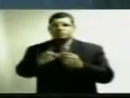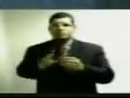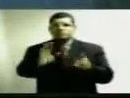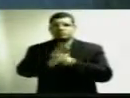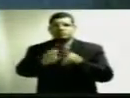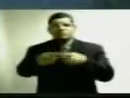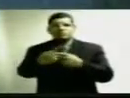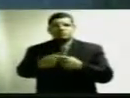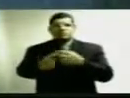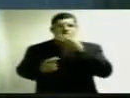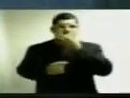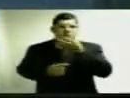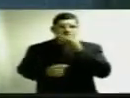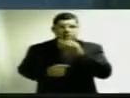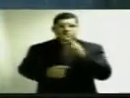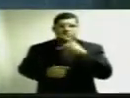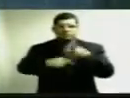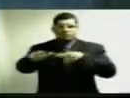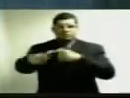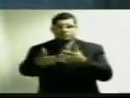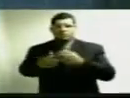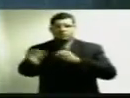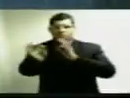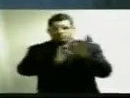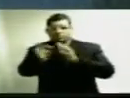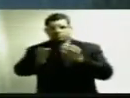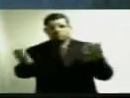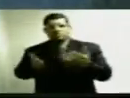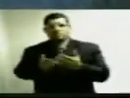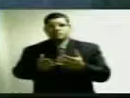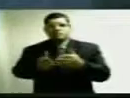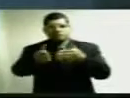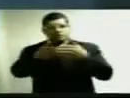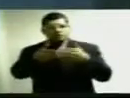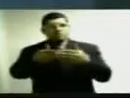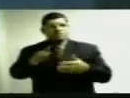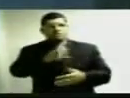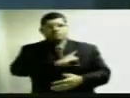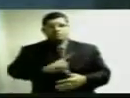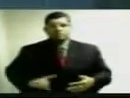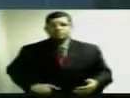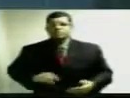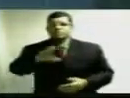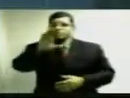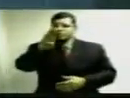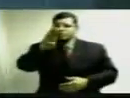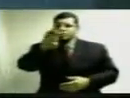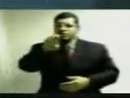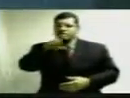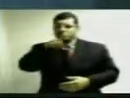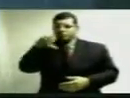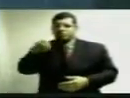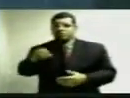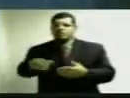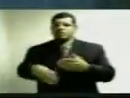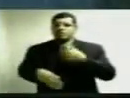só a parte, mas a sugestão de Vossa Excelência. Quero propor, inclusive, pedirei, deputado Belarmino Lins, para minha